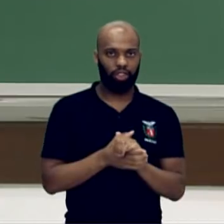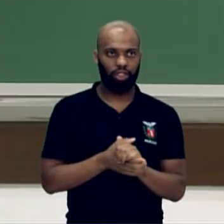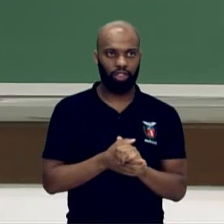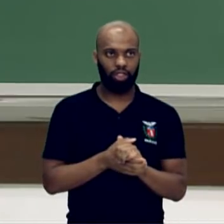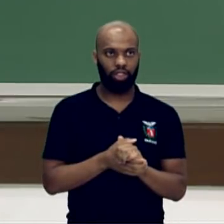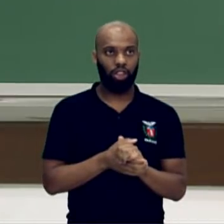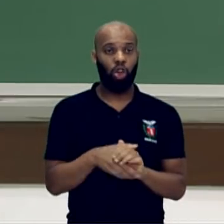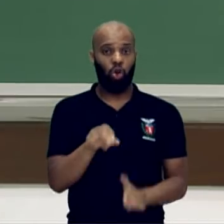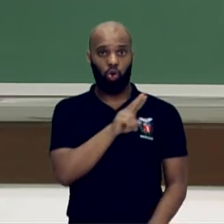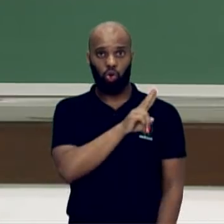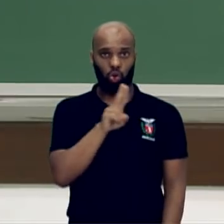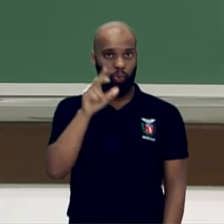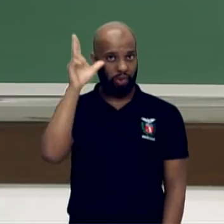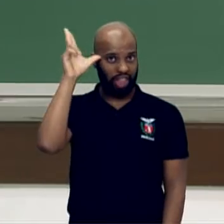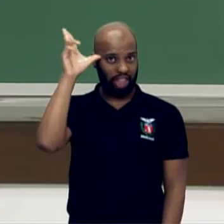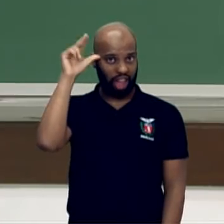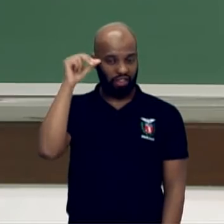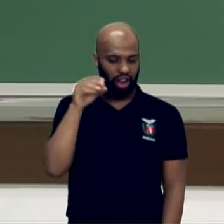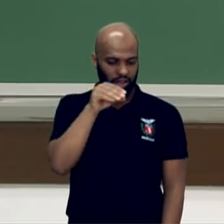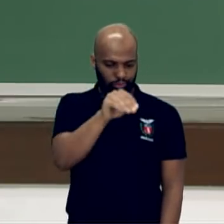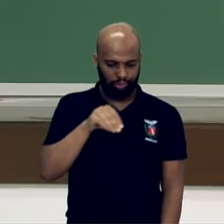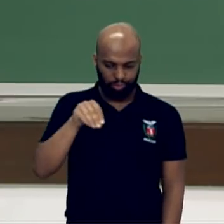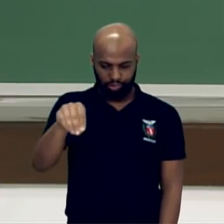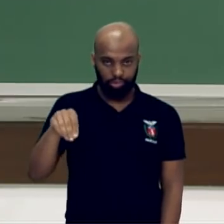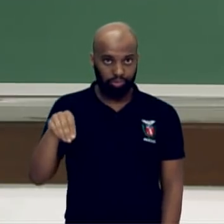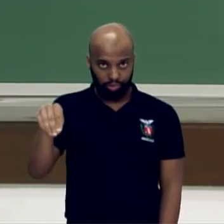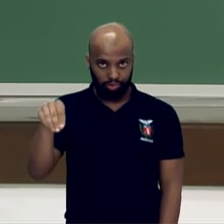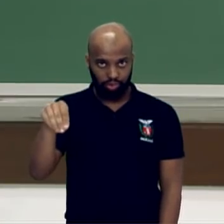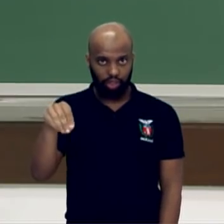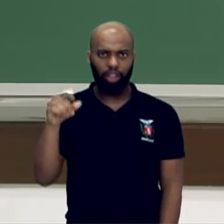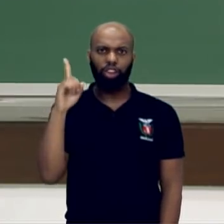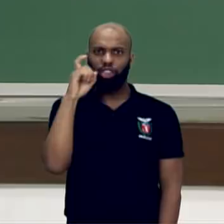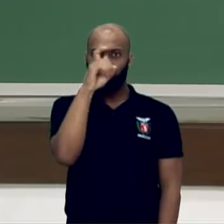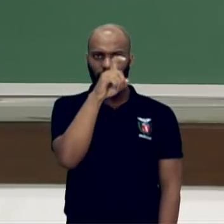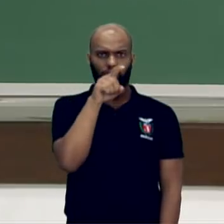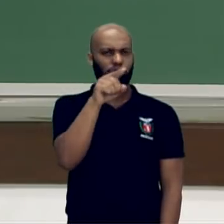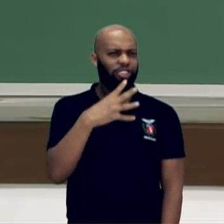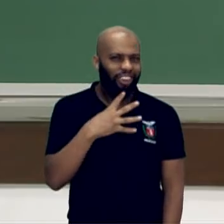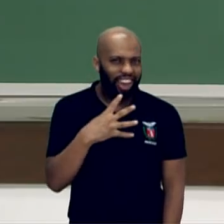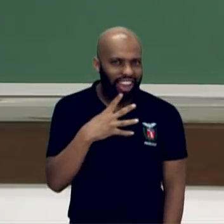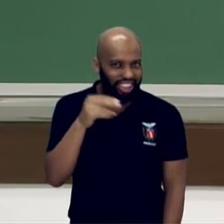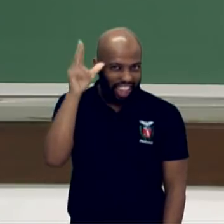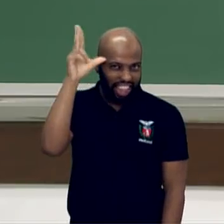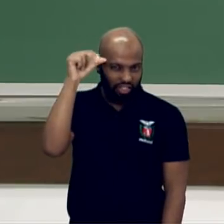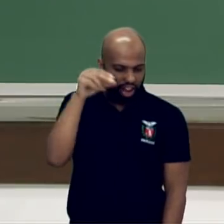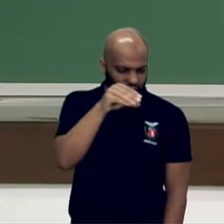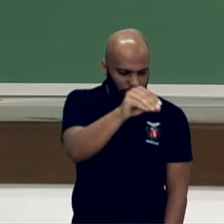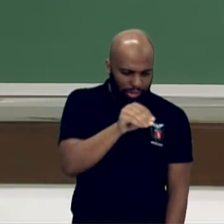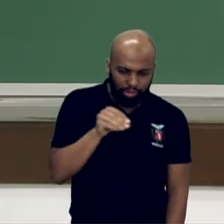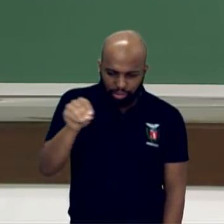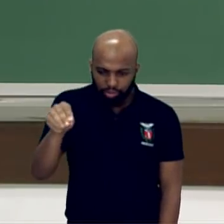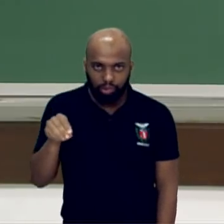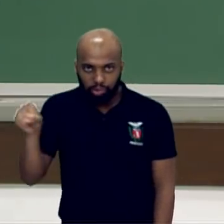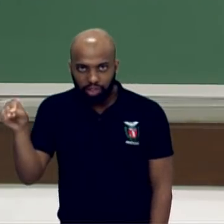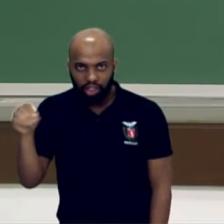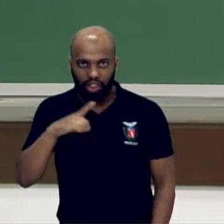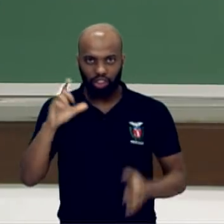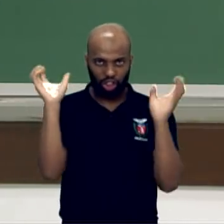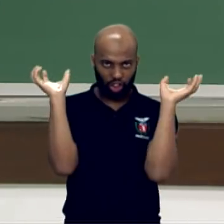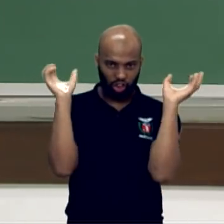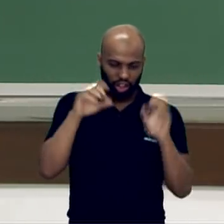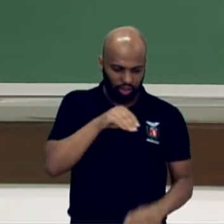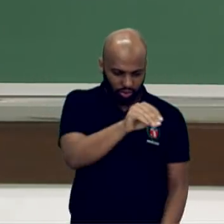chama xadrez. Não é muito difícil para vocês que conhecem aquele jogo de xadrez imaginar por